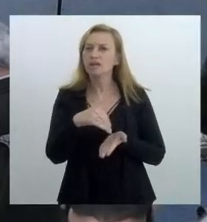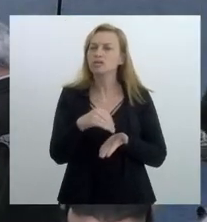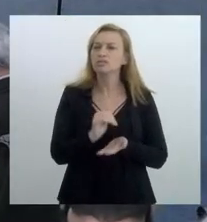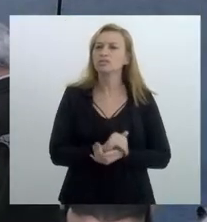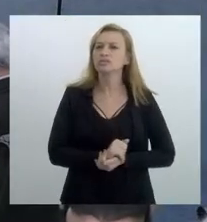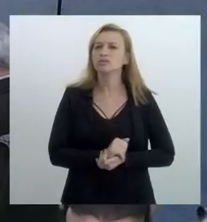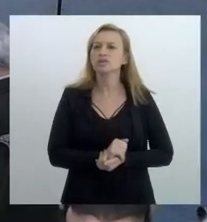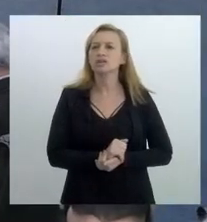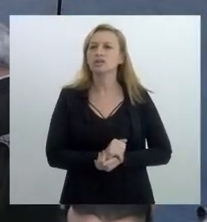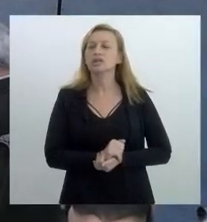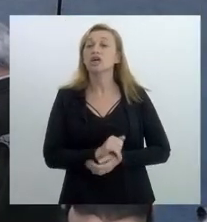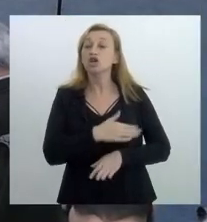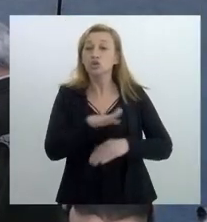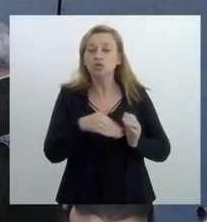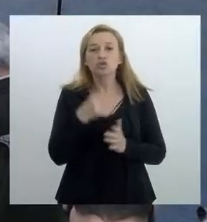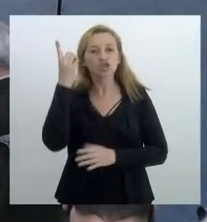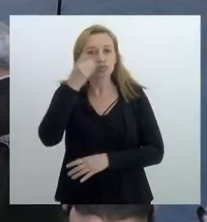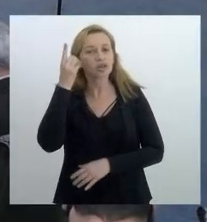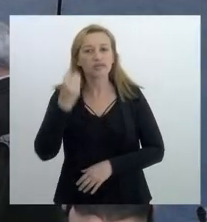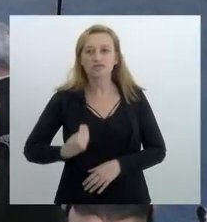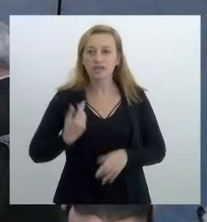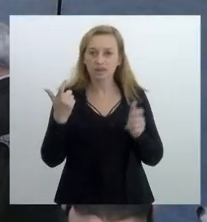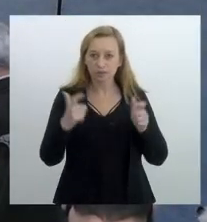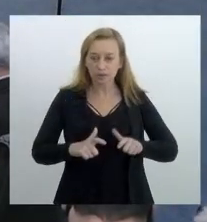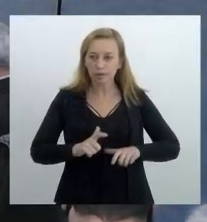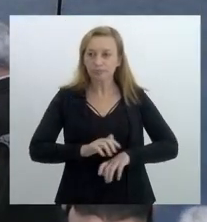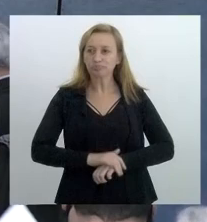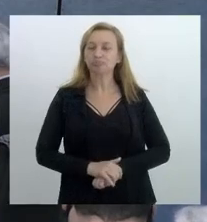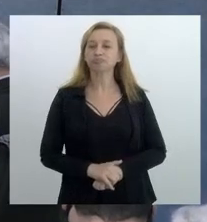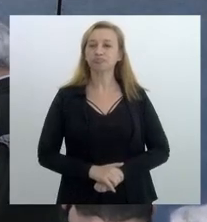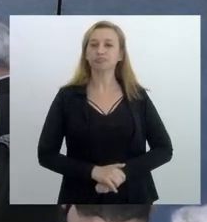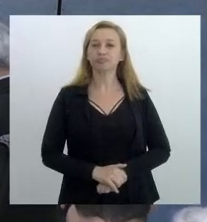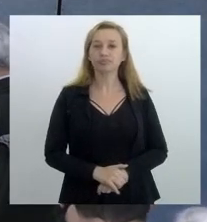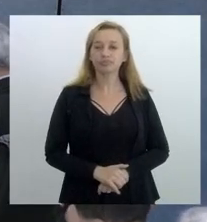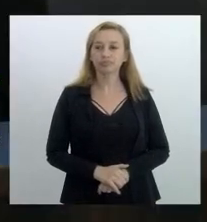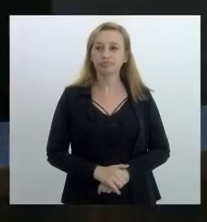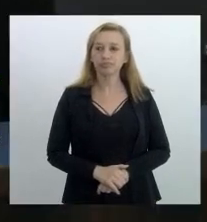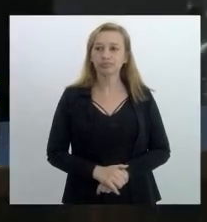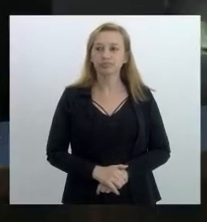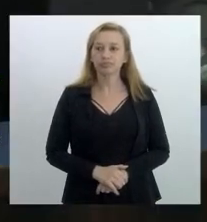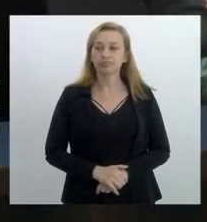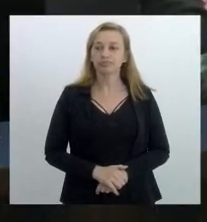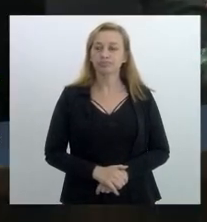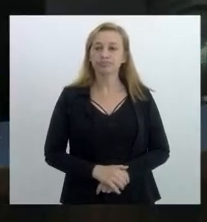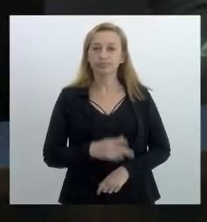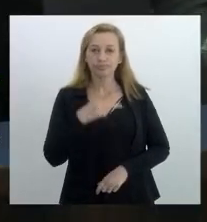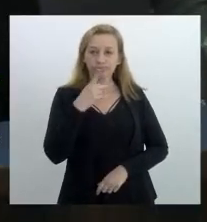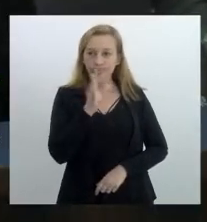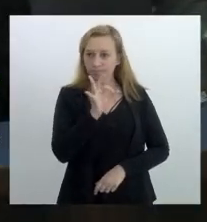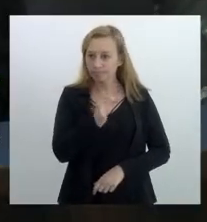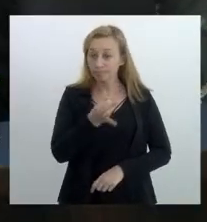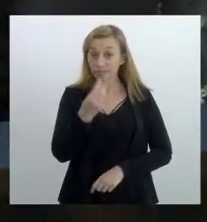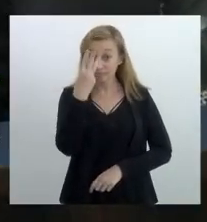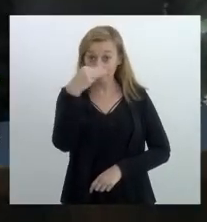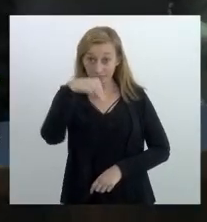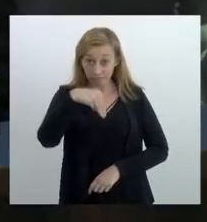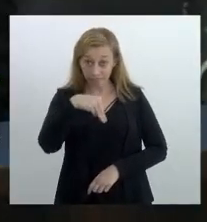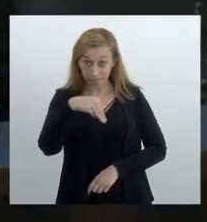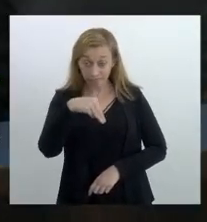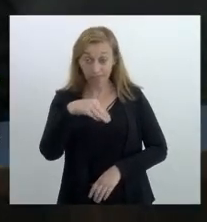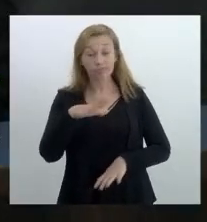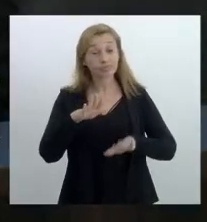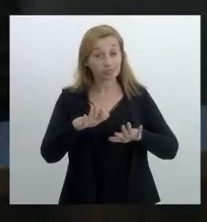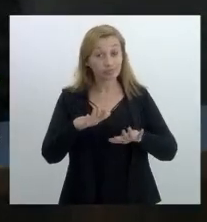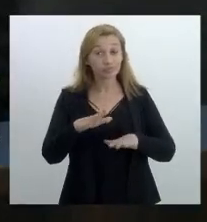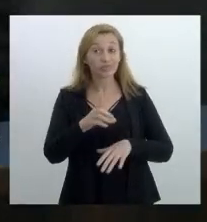secretário Nelson, todos os parlamentares aqui presentes. Vou cumprir rigorosamente os 3 minutos, apesar da defensoria